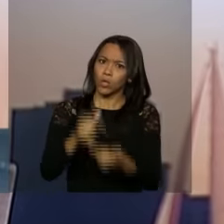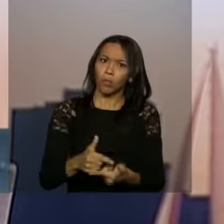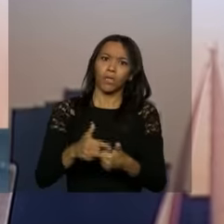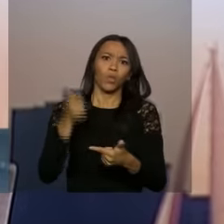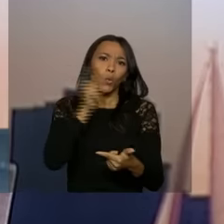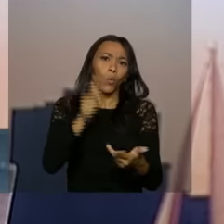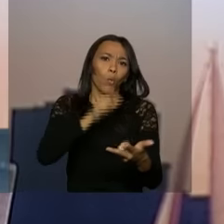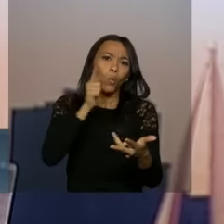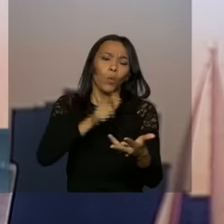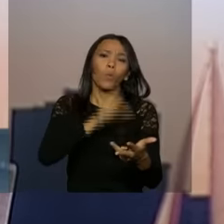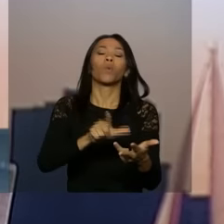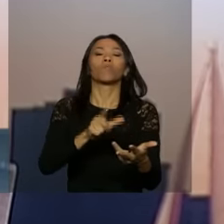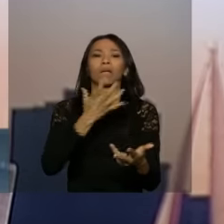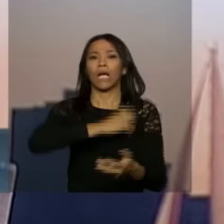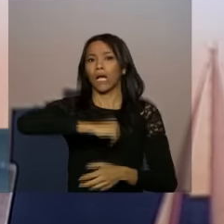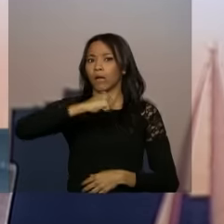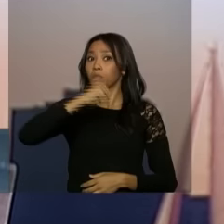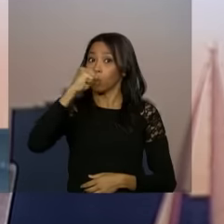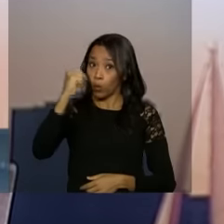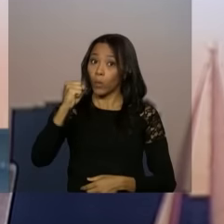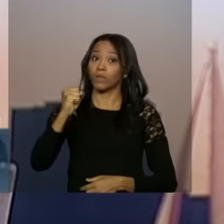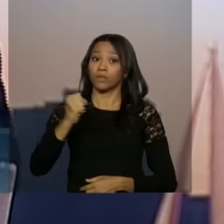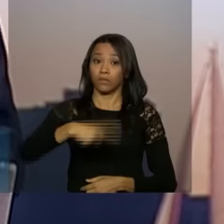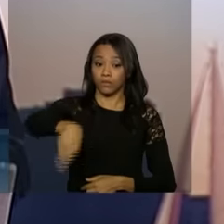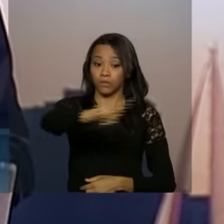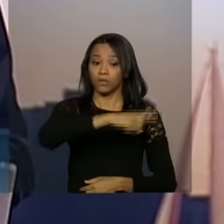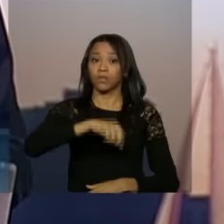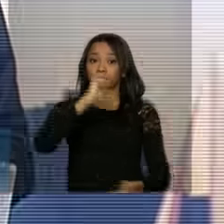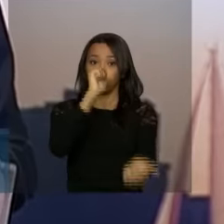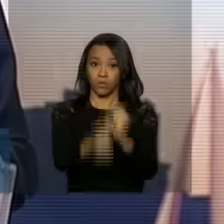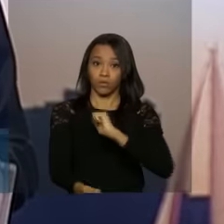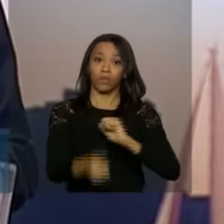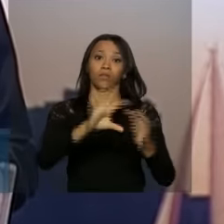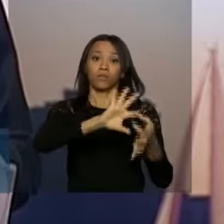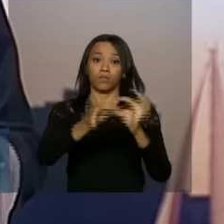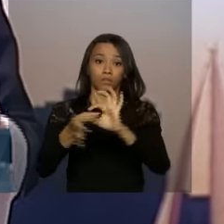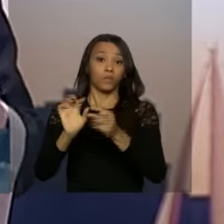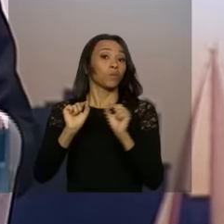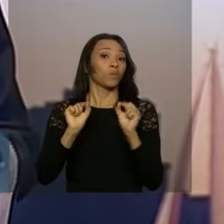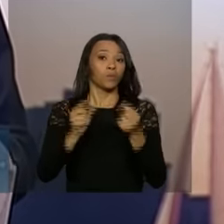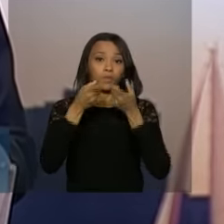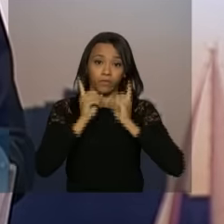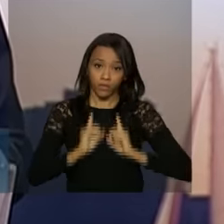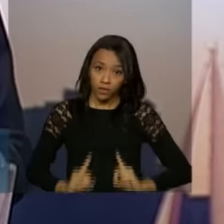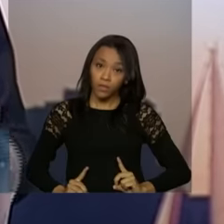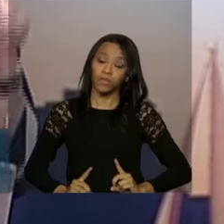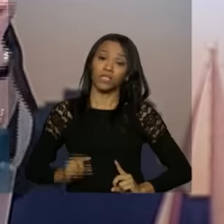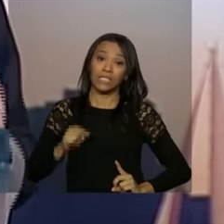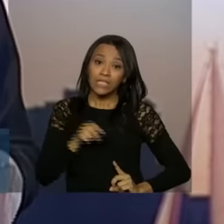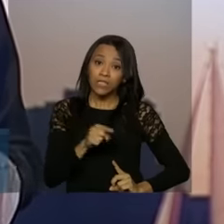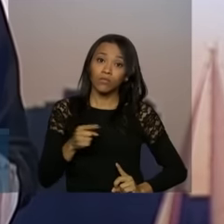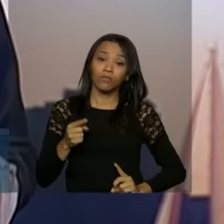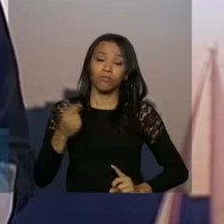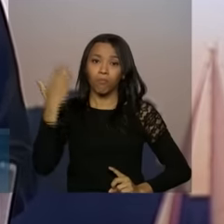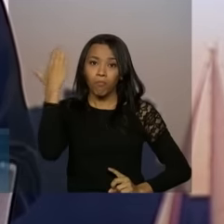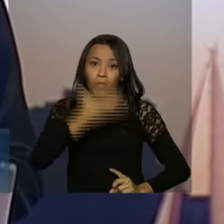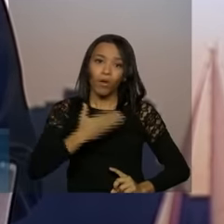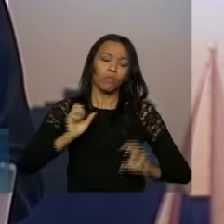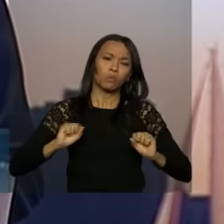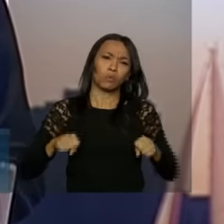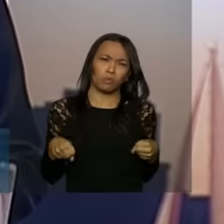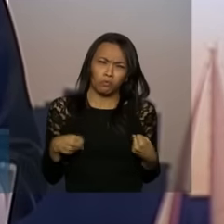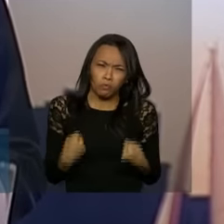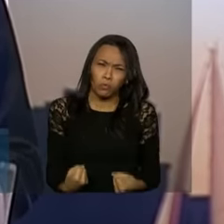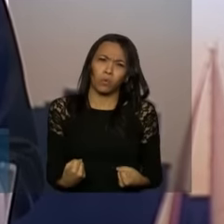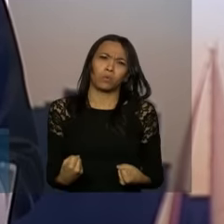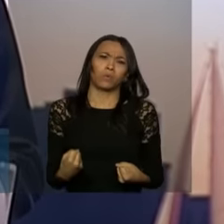nas Paralimpíadas. E a Paralimpíada mostra, então, um esforço maior e